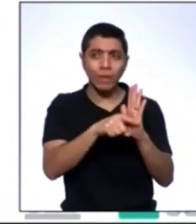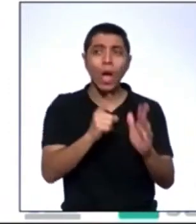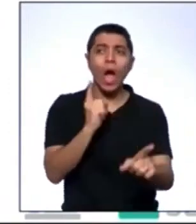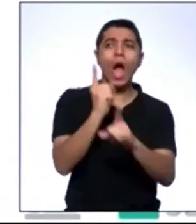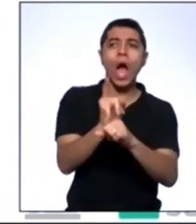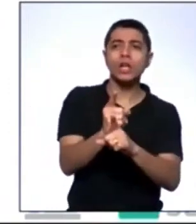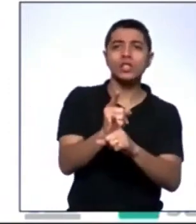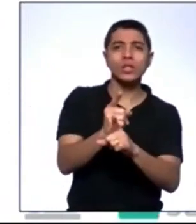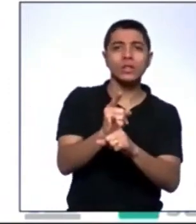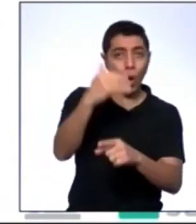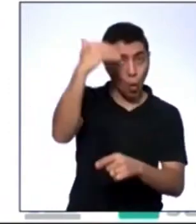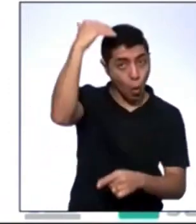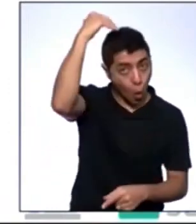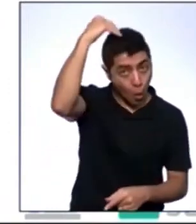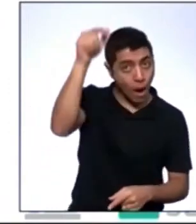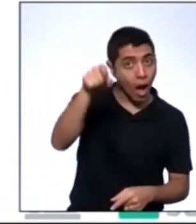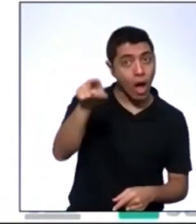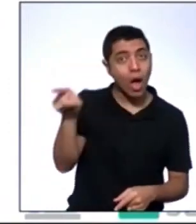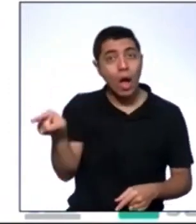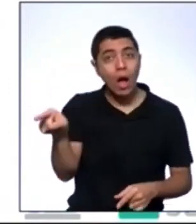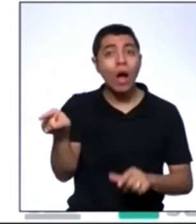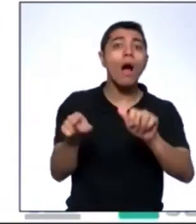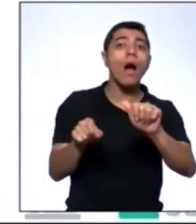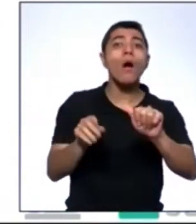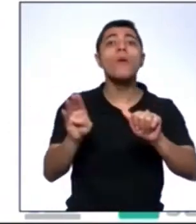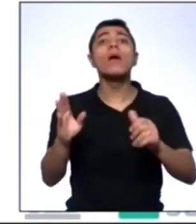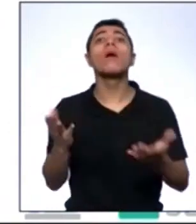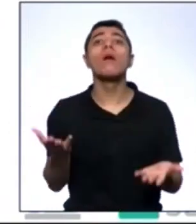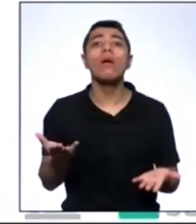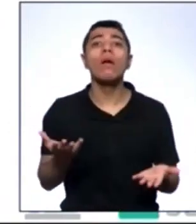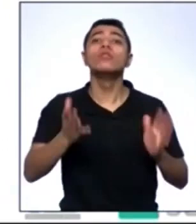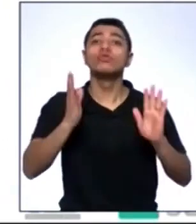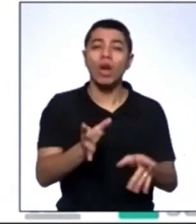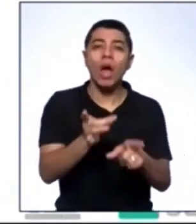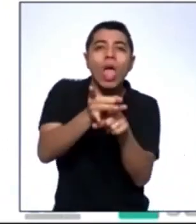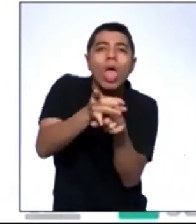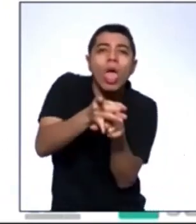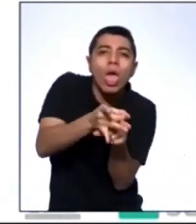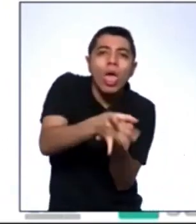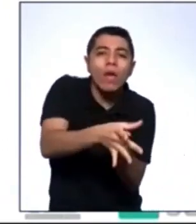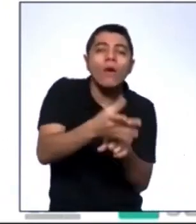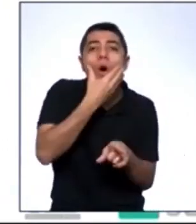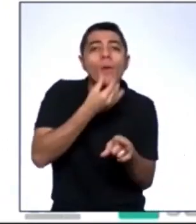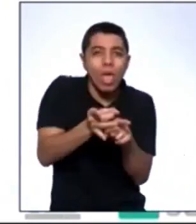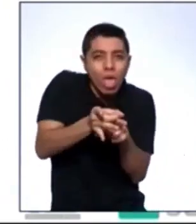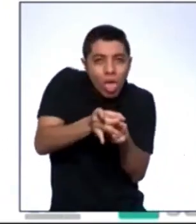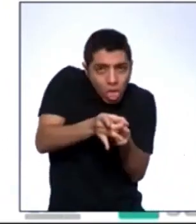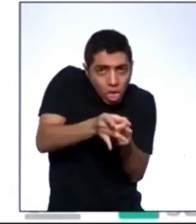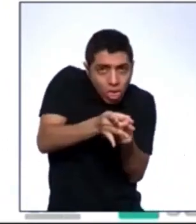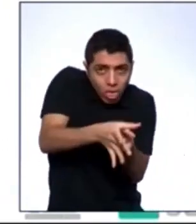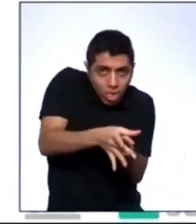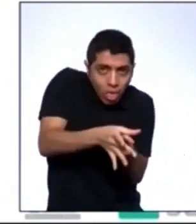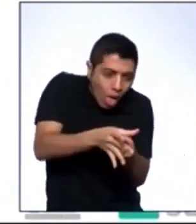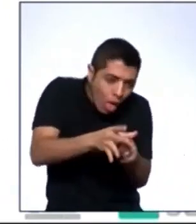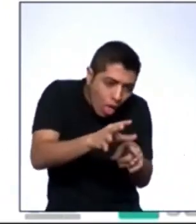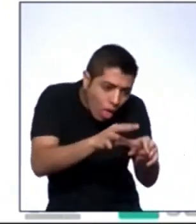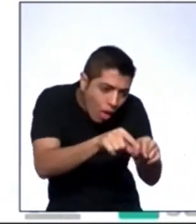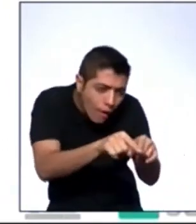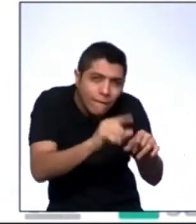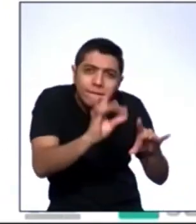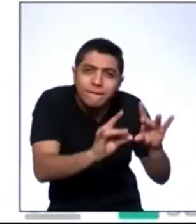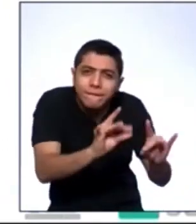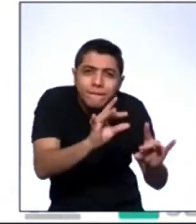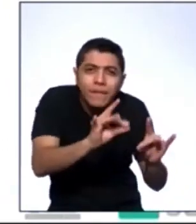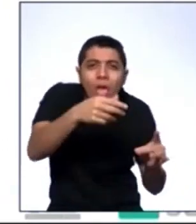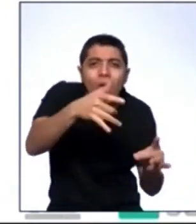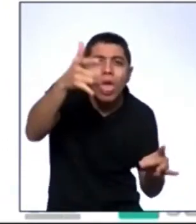de quem é o DNA do esperma? O DNA do esperma é do estuprador. Você concorda comigo? Olha